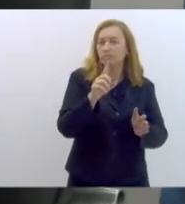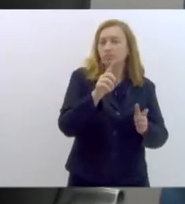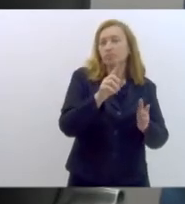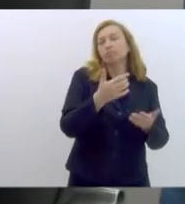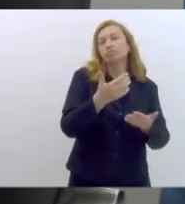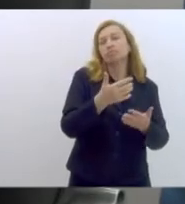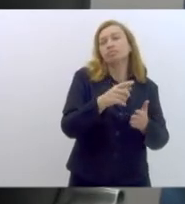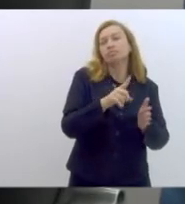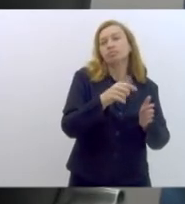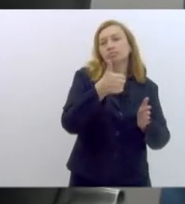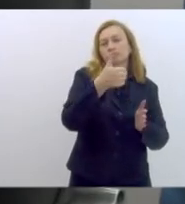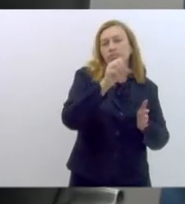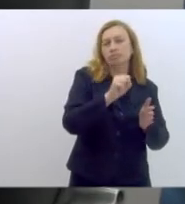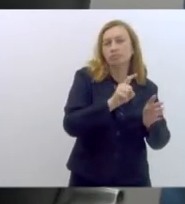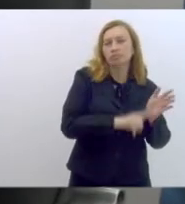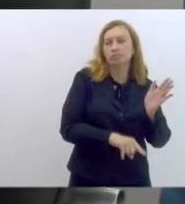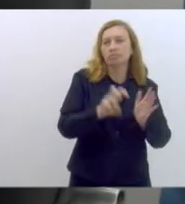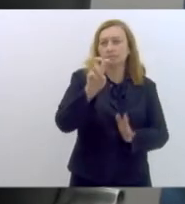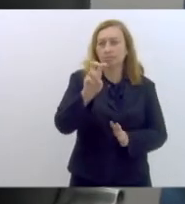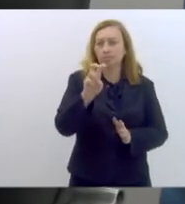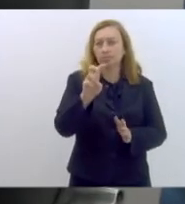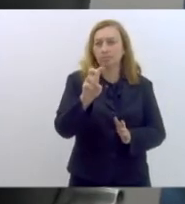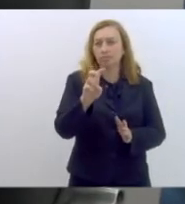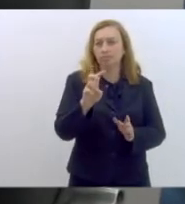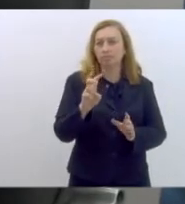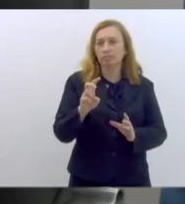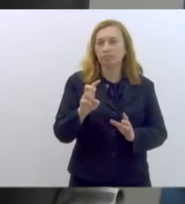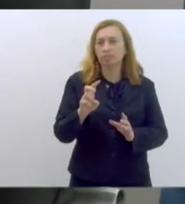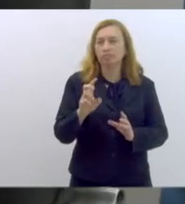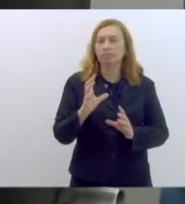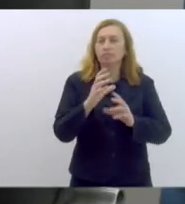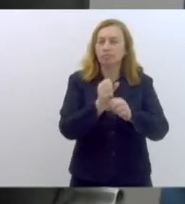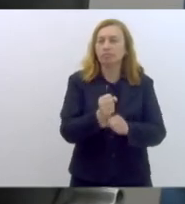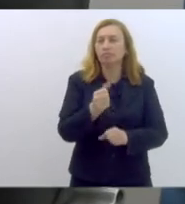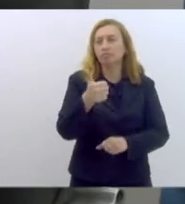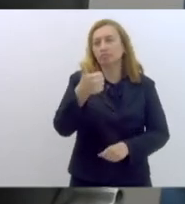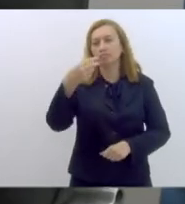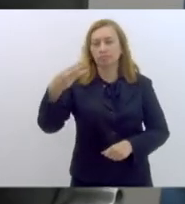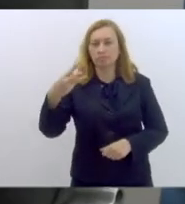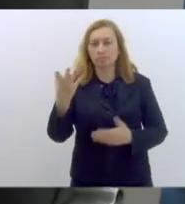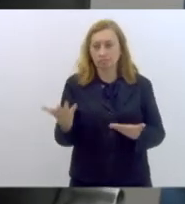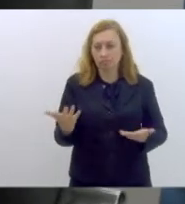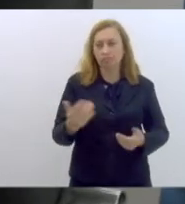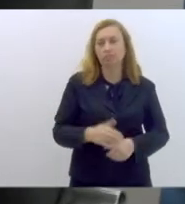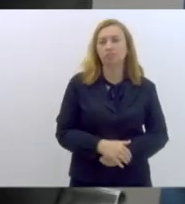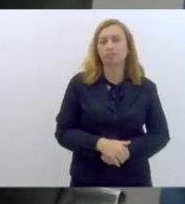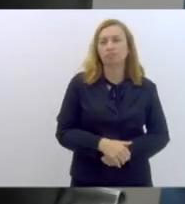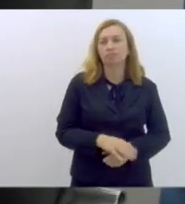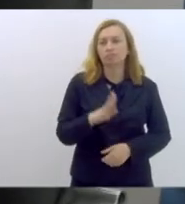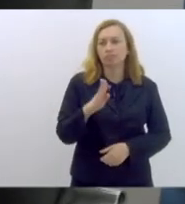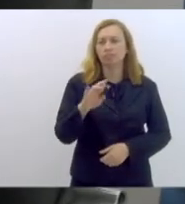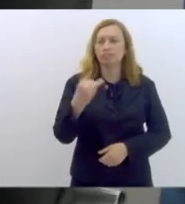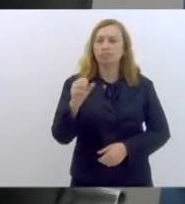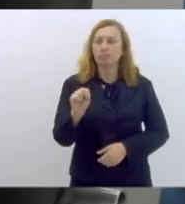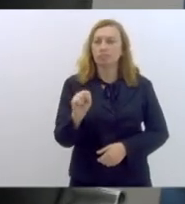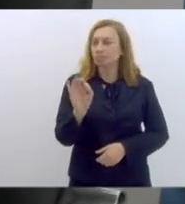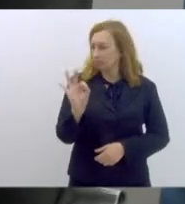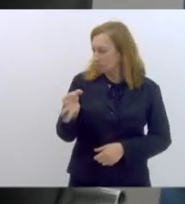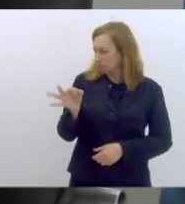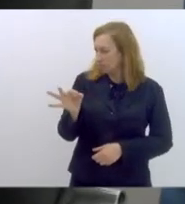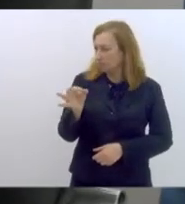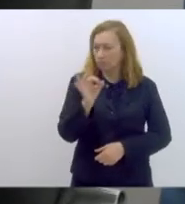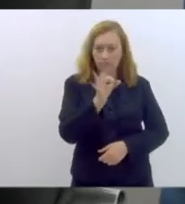Então, podia botar aqui no 1, vírgula, montando hoje, consoante contrato tal, em 13 bilhões. Perfeito. Ok?